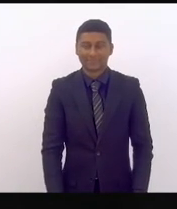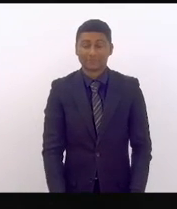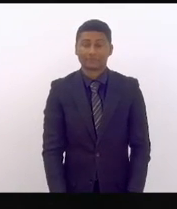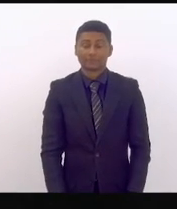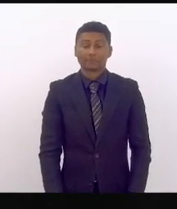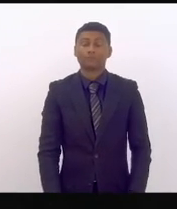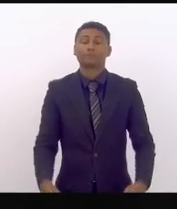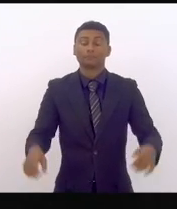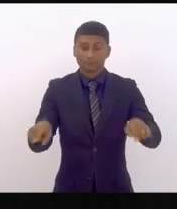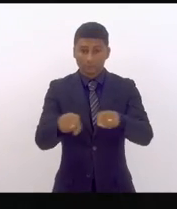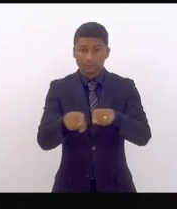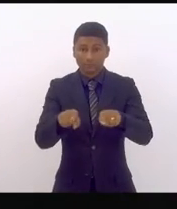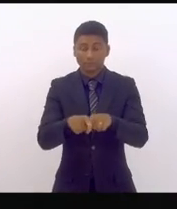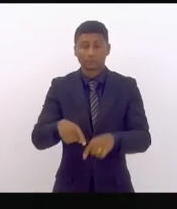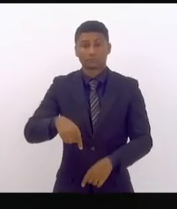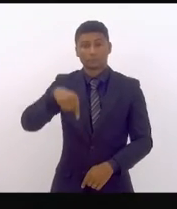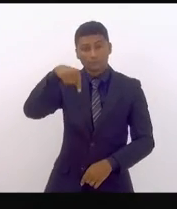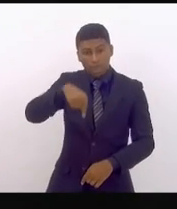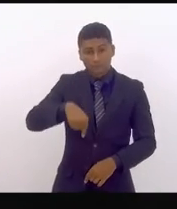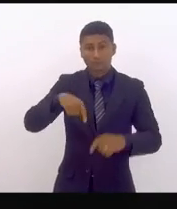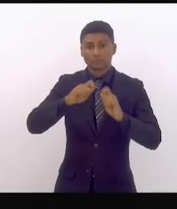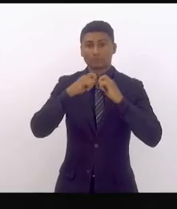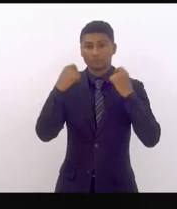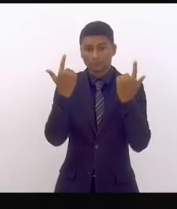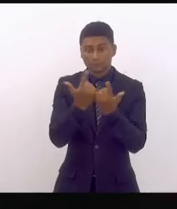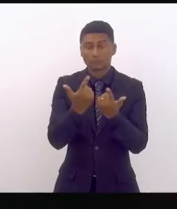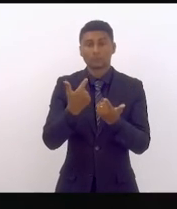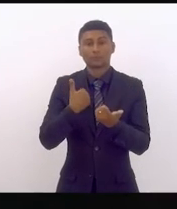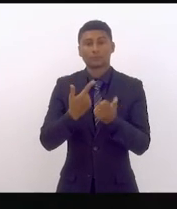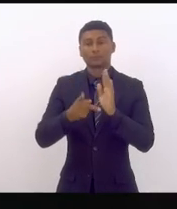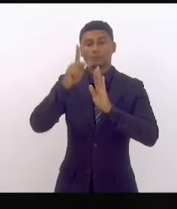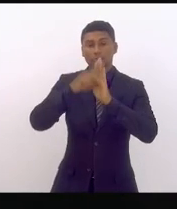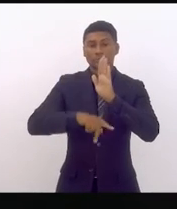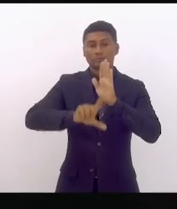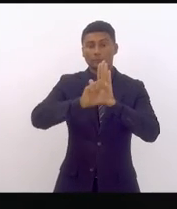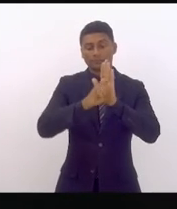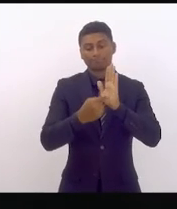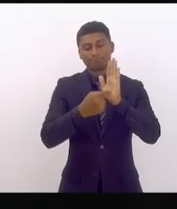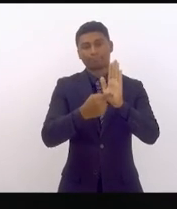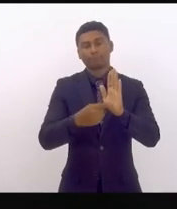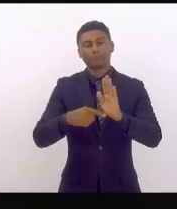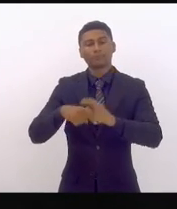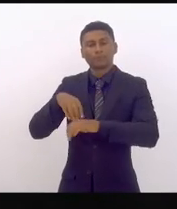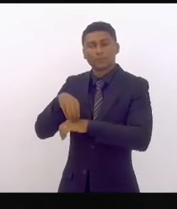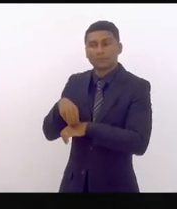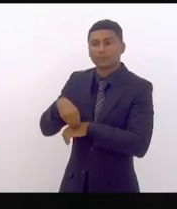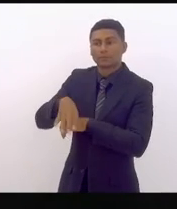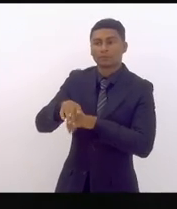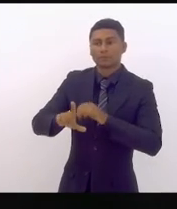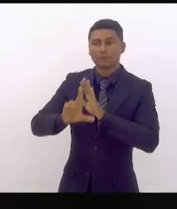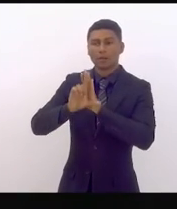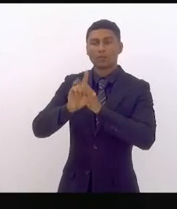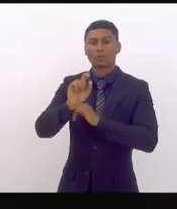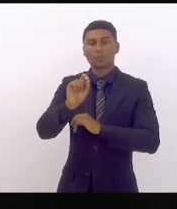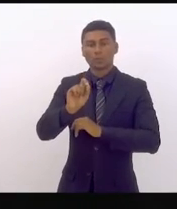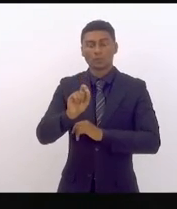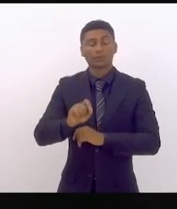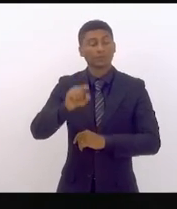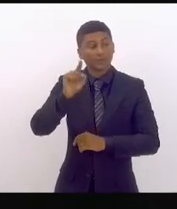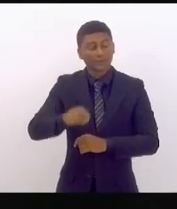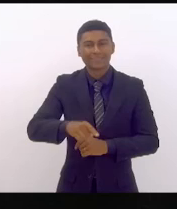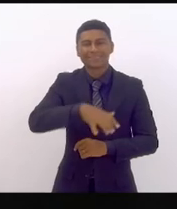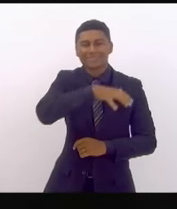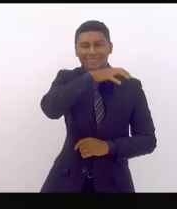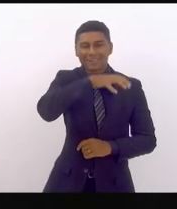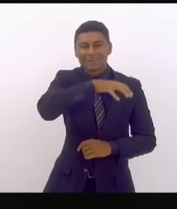implementei também aqui nessa casa através de um projeto de lei de indicação Legislativa que foi o castramóvel no